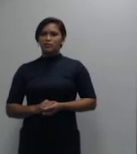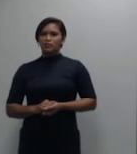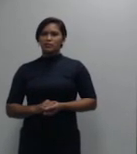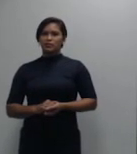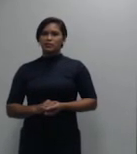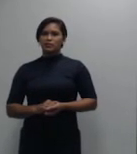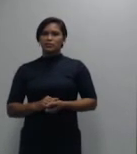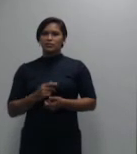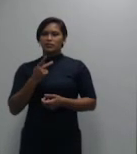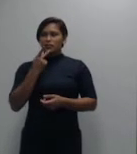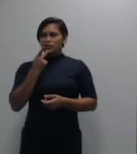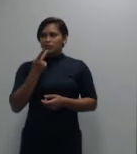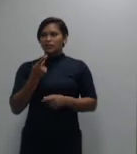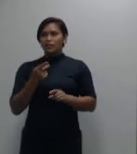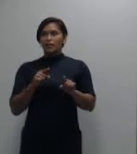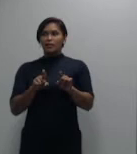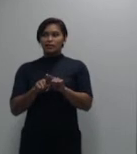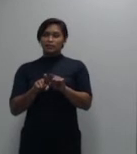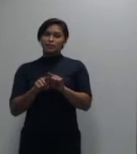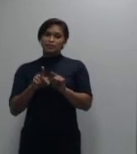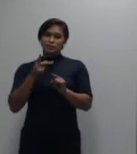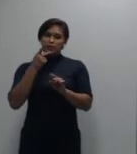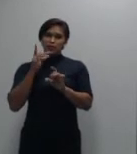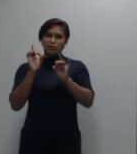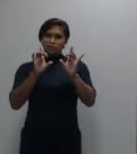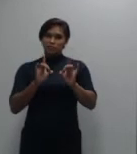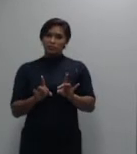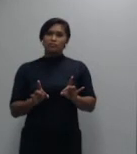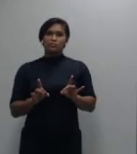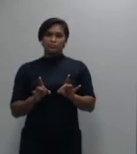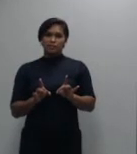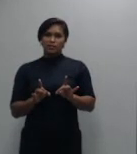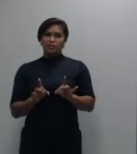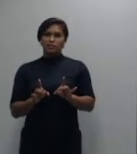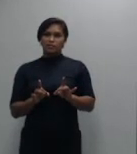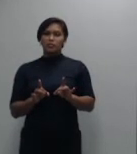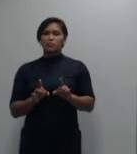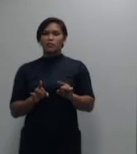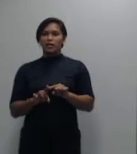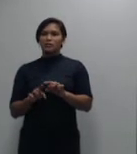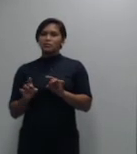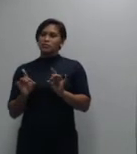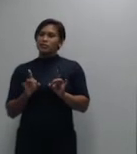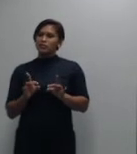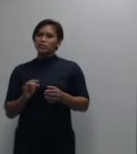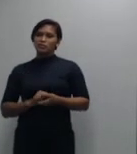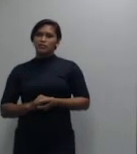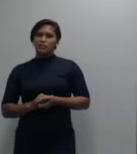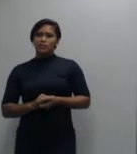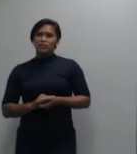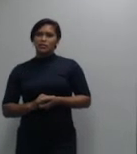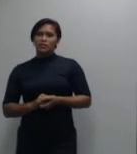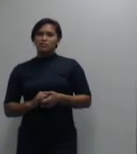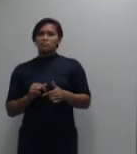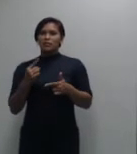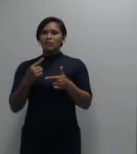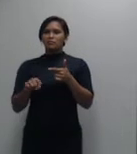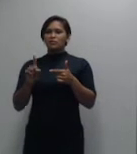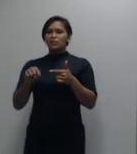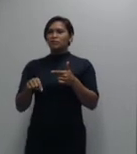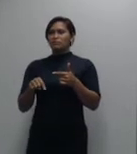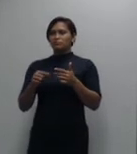eu eu fiz o destaque é não o discordar da